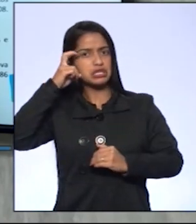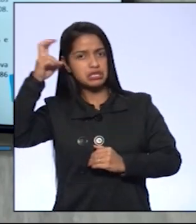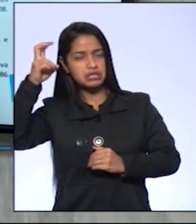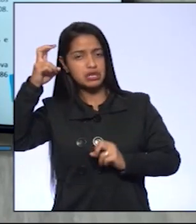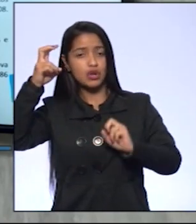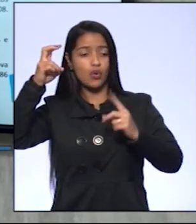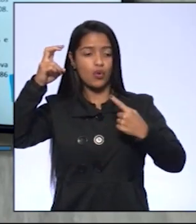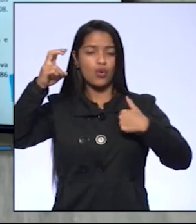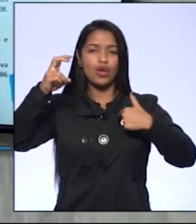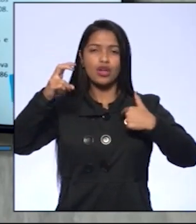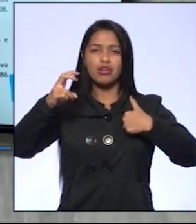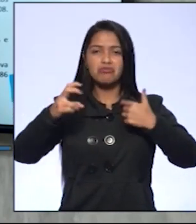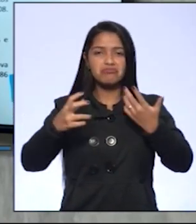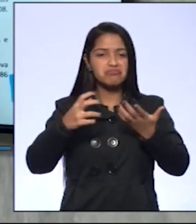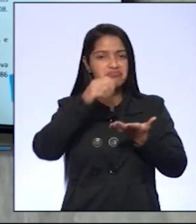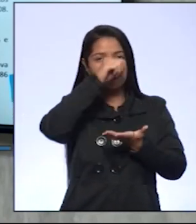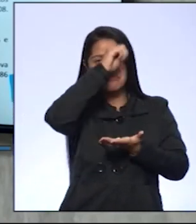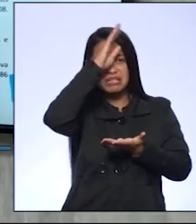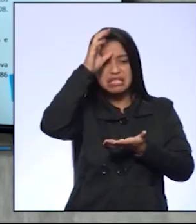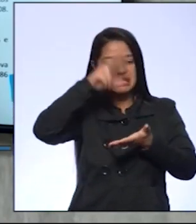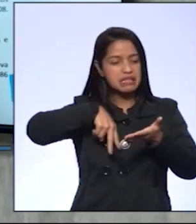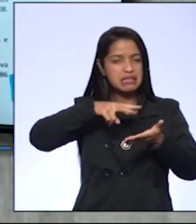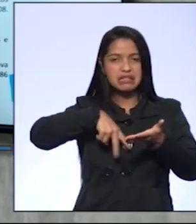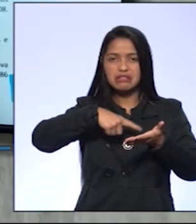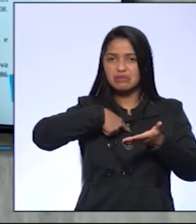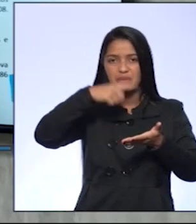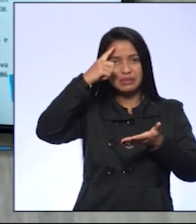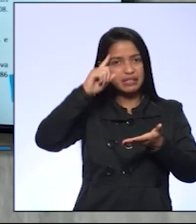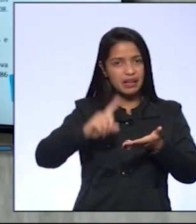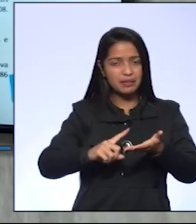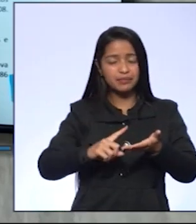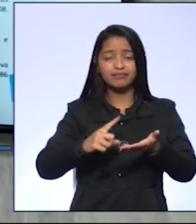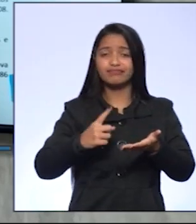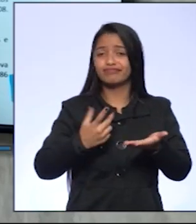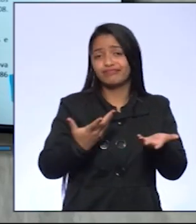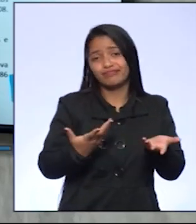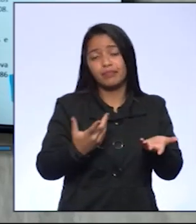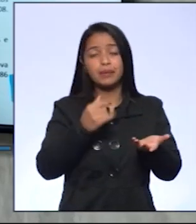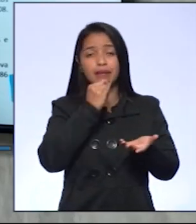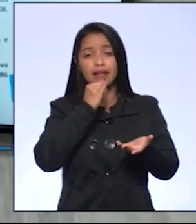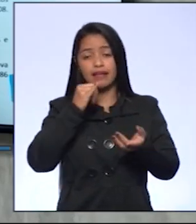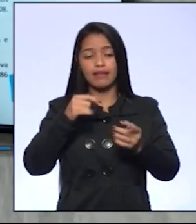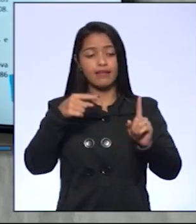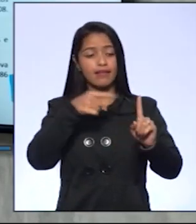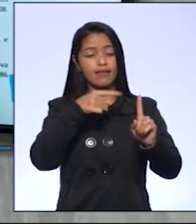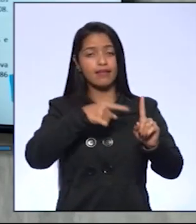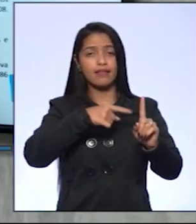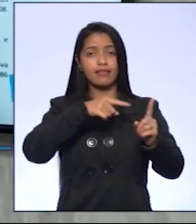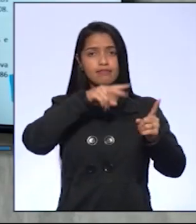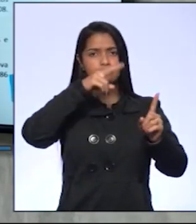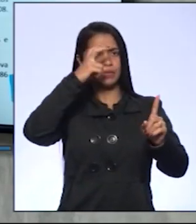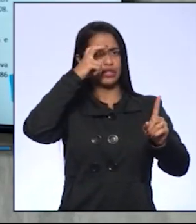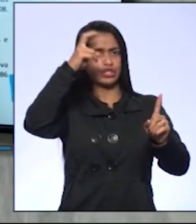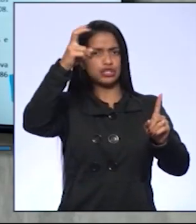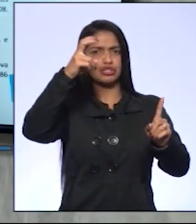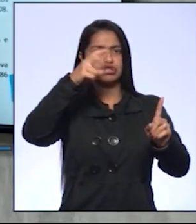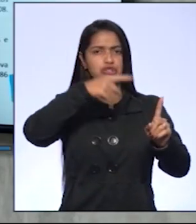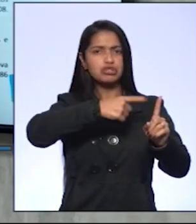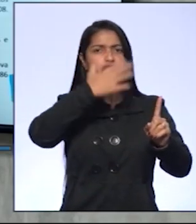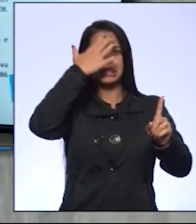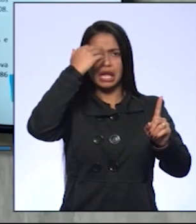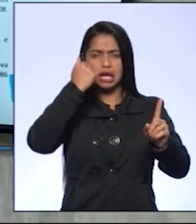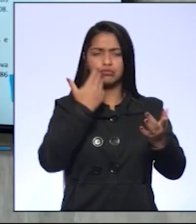linguagens muito mais diferentes do que um mesmo sujeito, vamos colocar culto, né? Ou